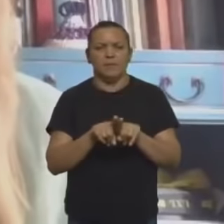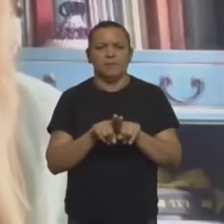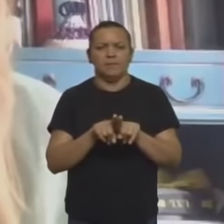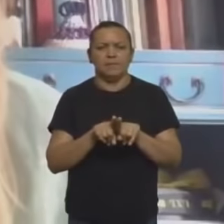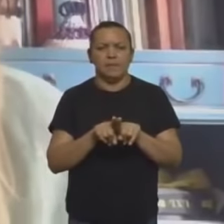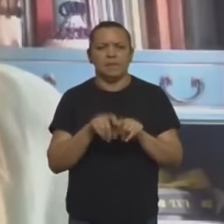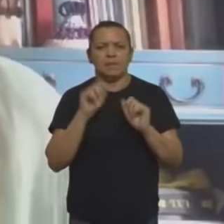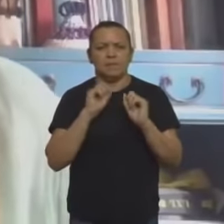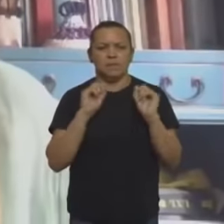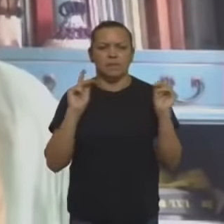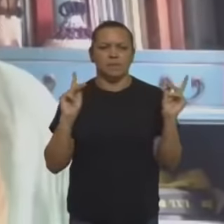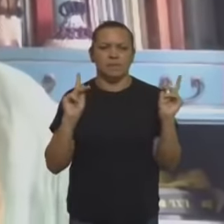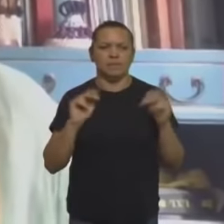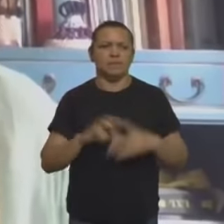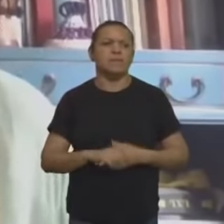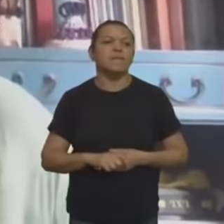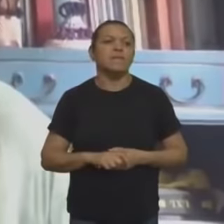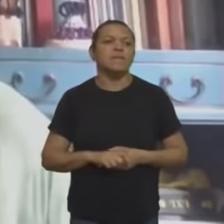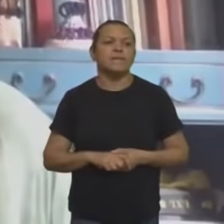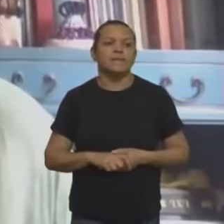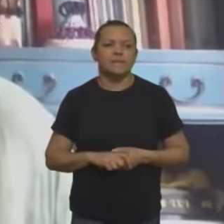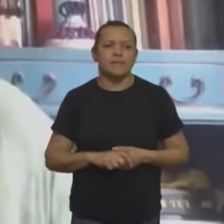tá?